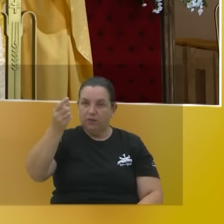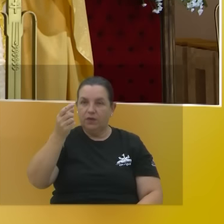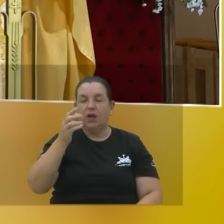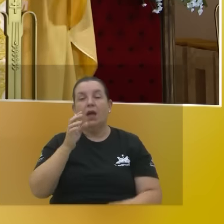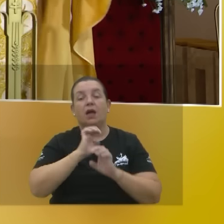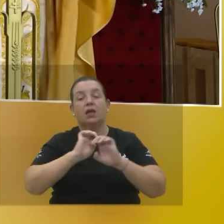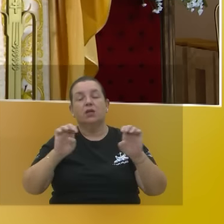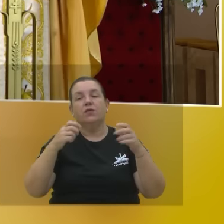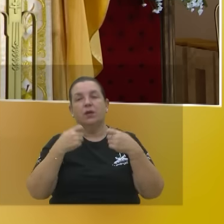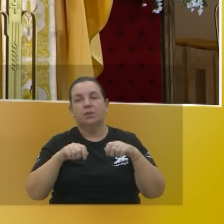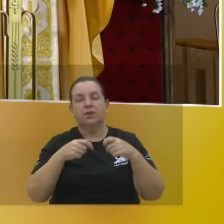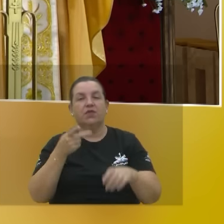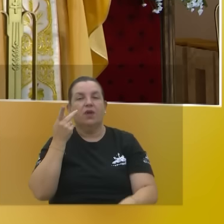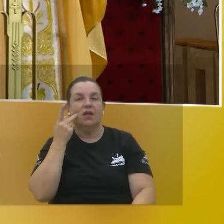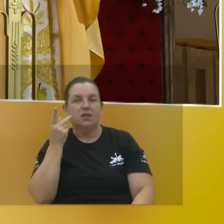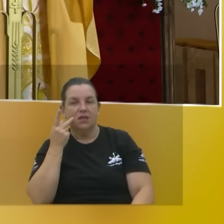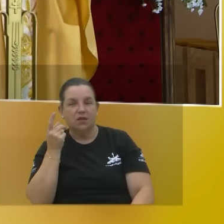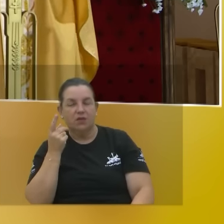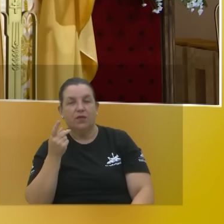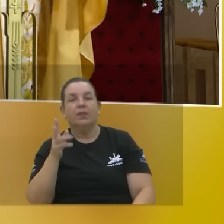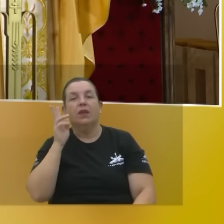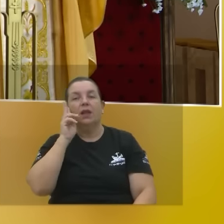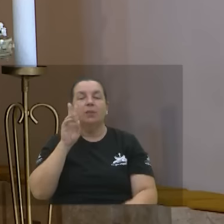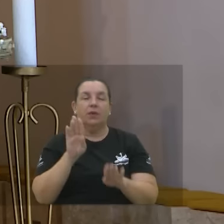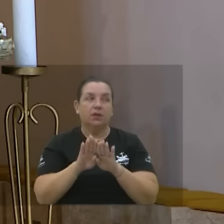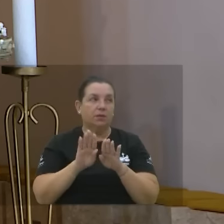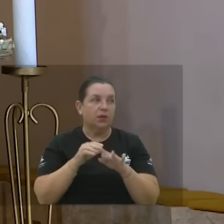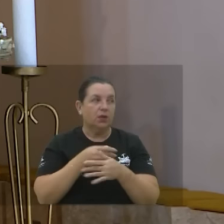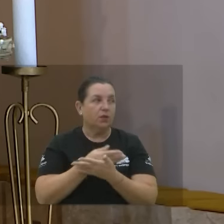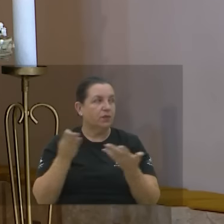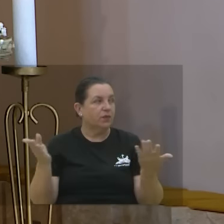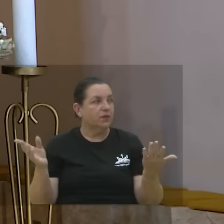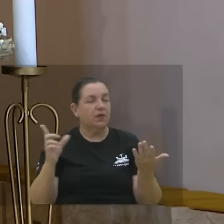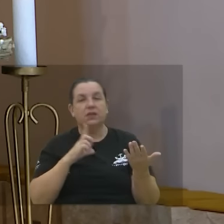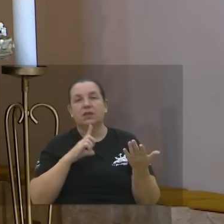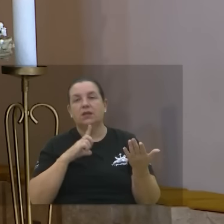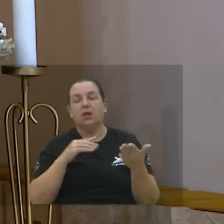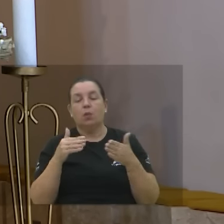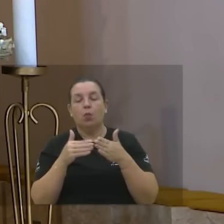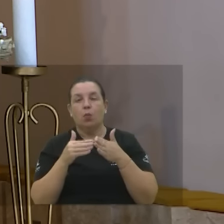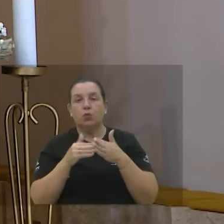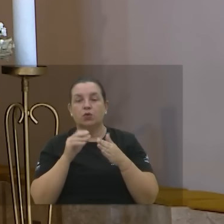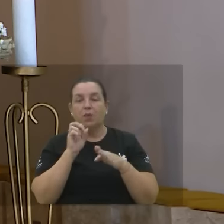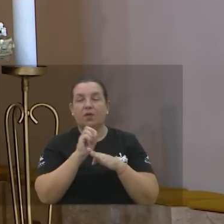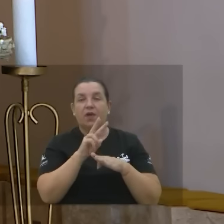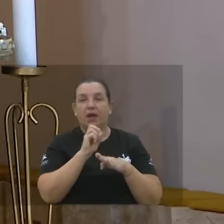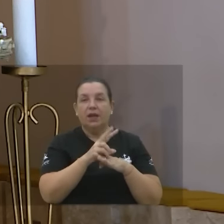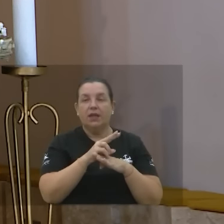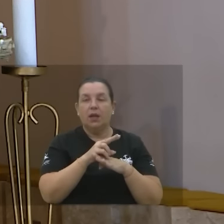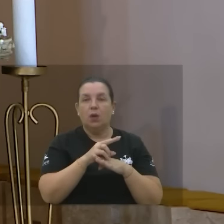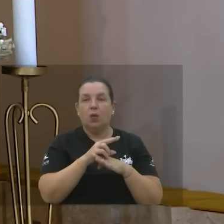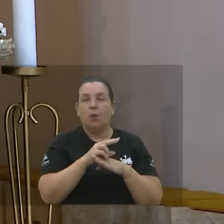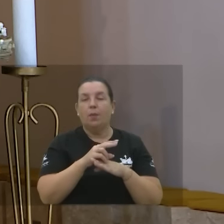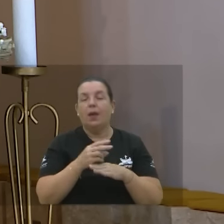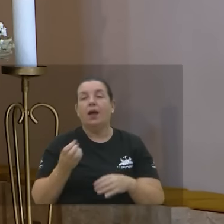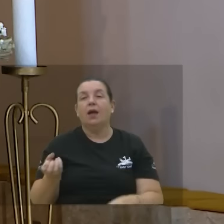é preciso Recife. Quero lembrar a todos, nós temos ainda as últimas vagas para o